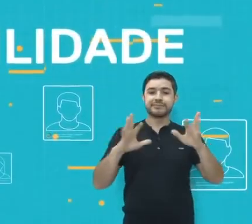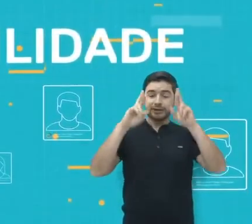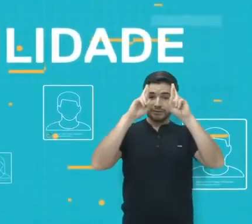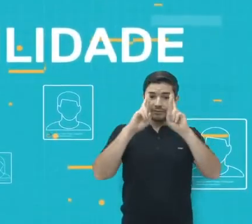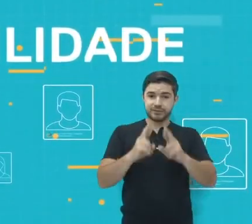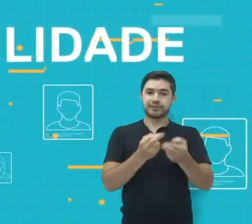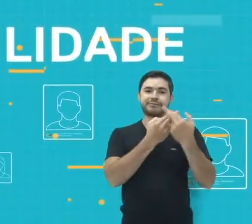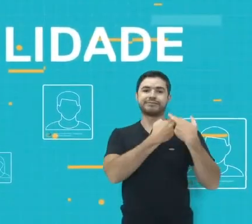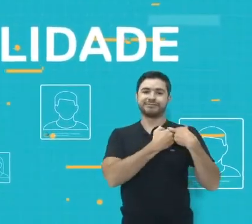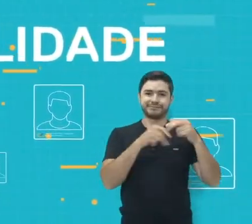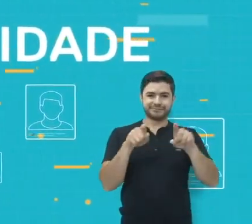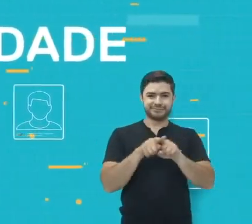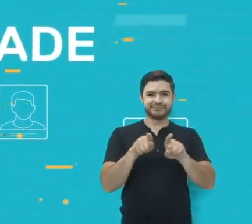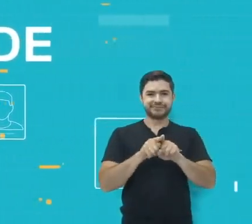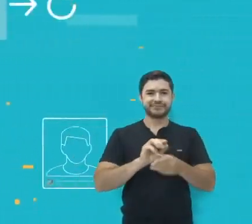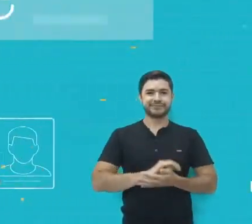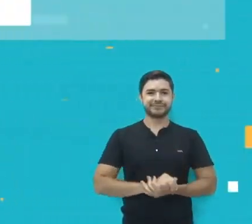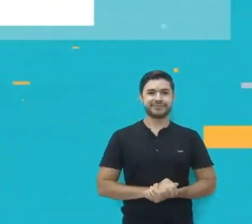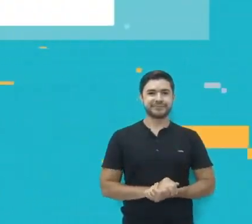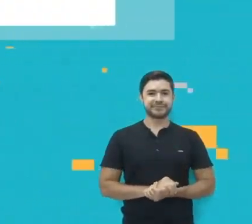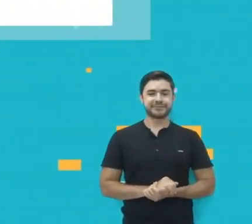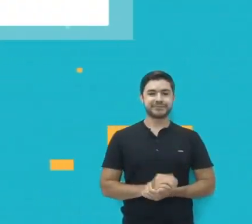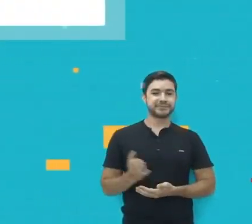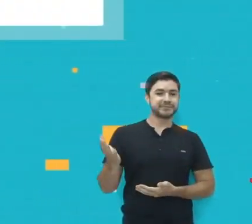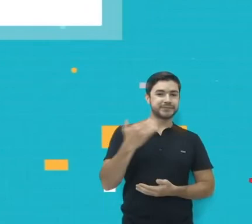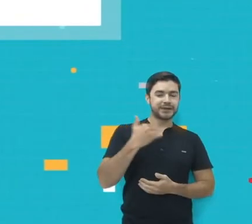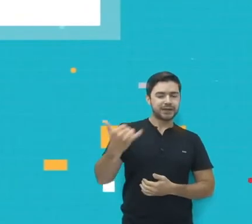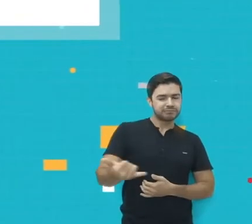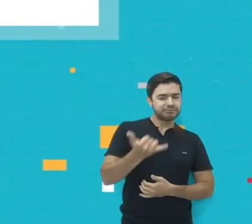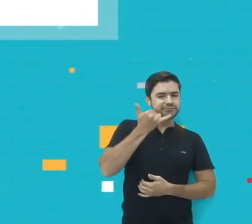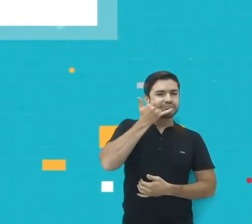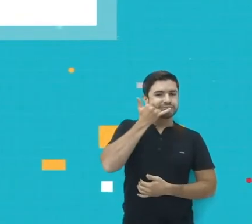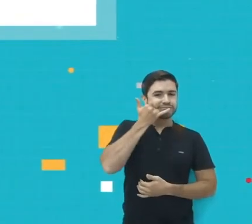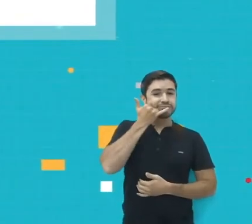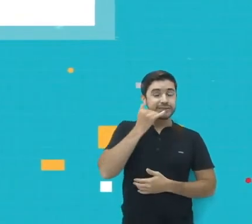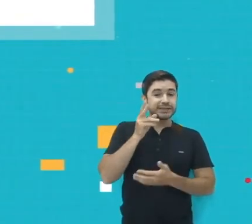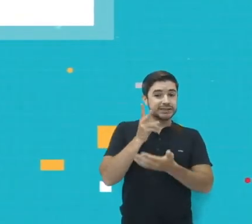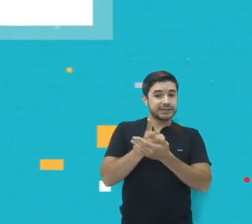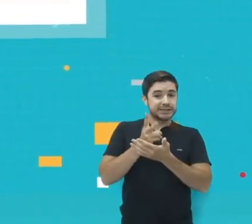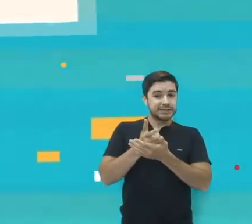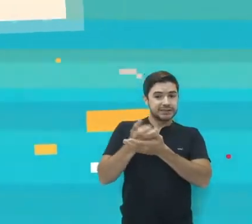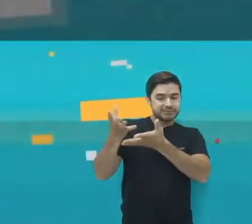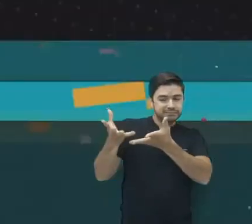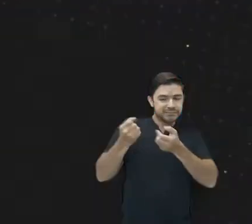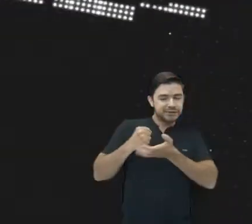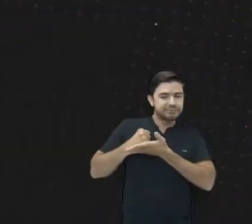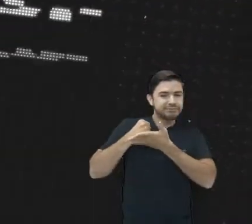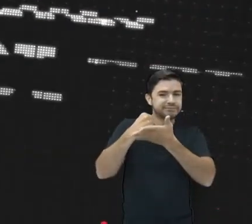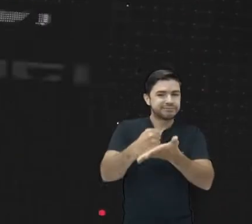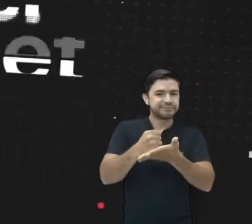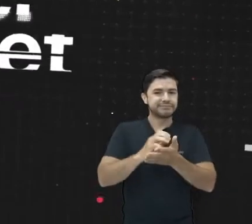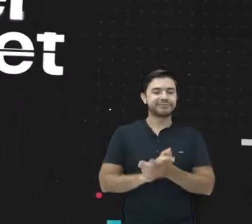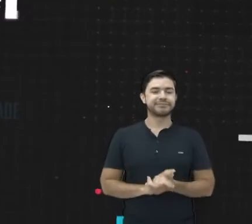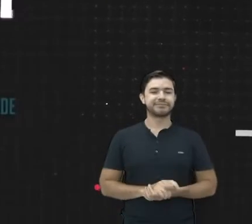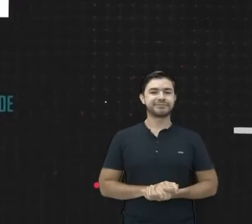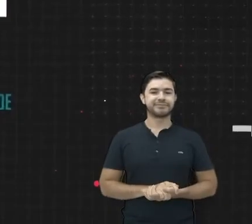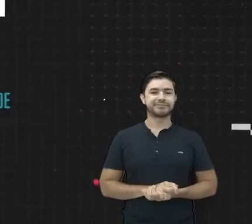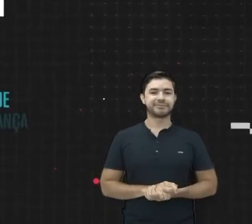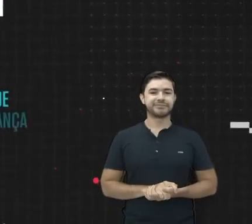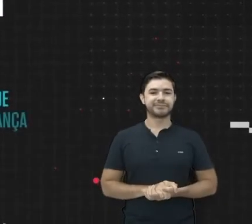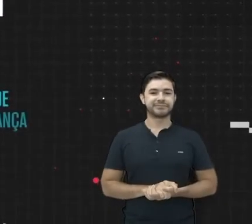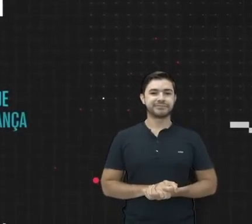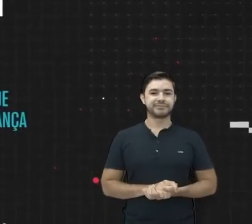com responsabilidade e respeito. Entre em contato com a gente, estamos prontos para te ajudar.